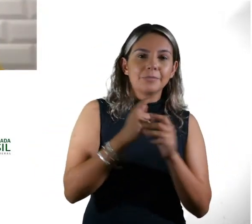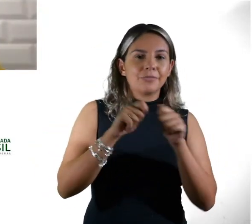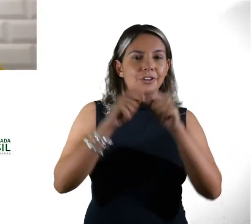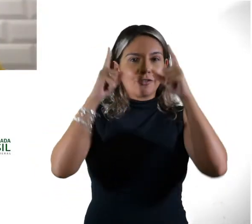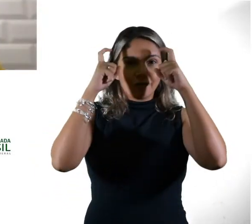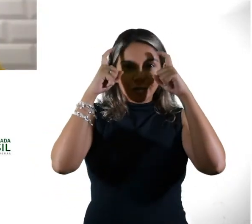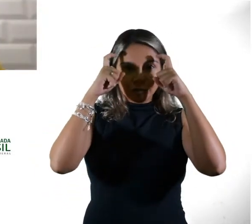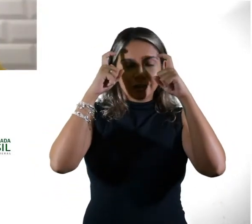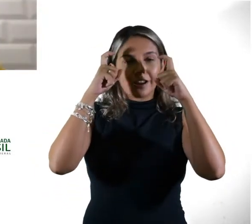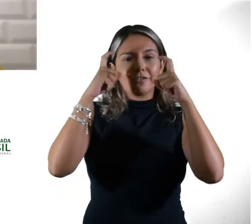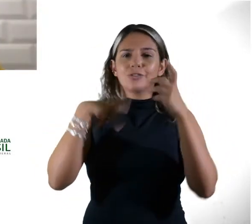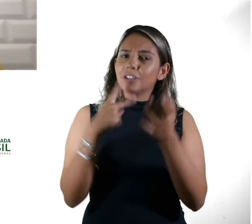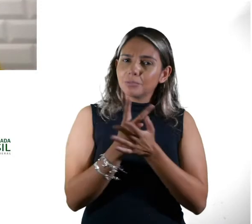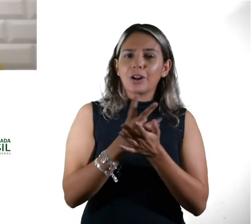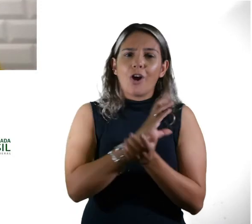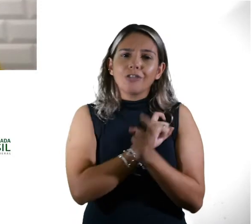fotografia